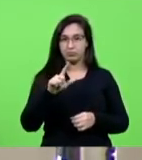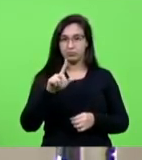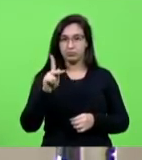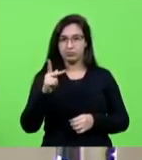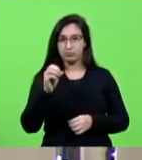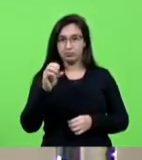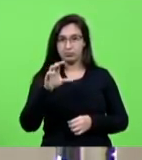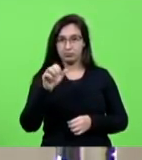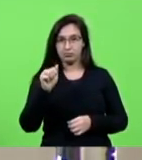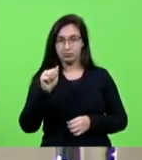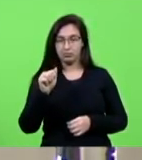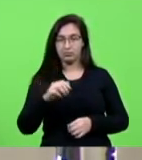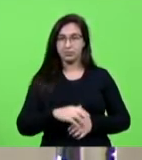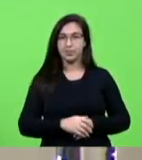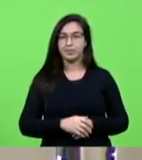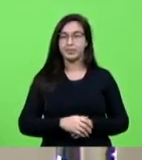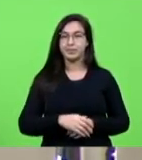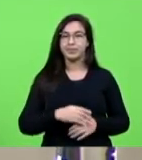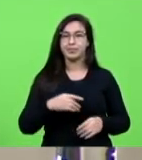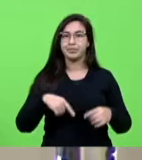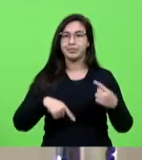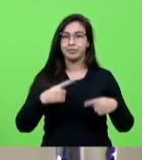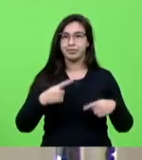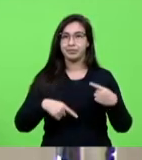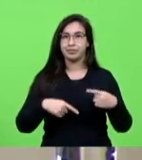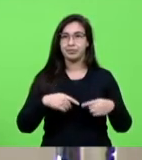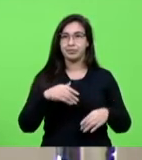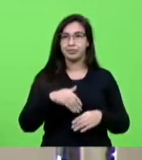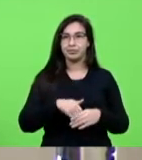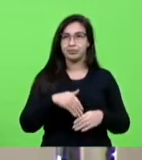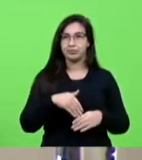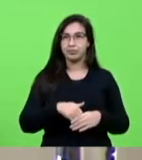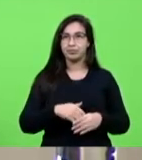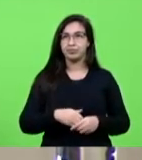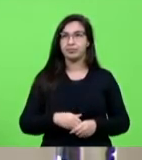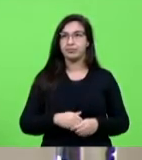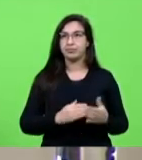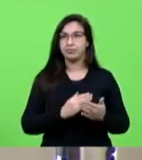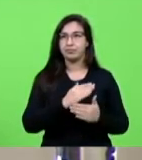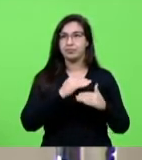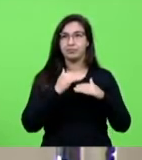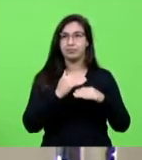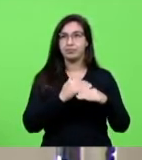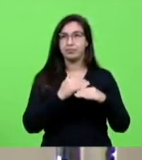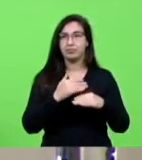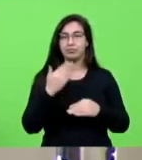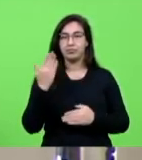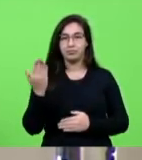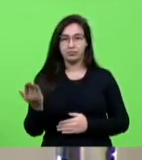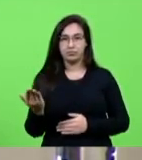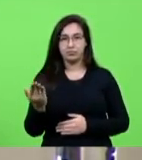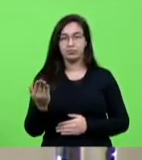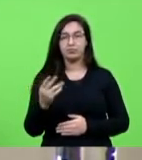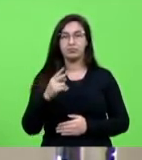em votação. Deputados que aprovam, permaneçam como se encontram. Pela ordem, senhor presidente. Aprovado por unanimidade. Pela ordem, deputado Maurício Scudillac. Só